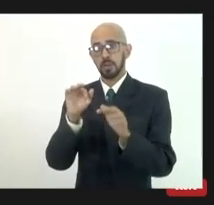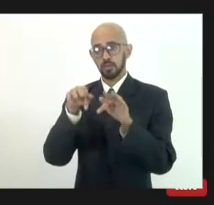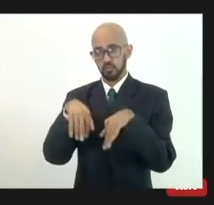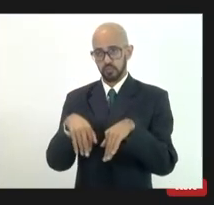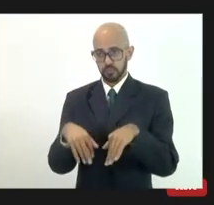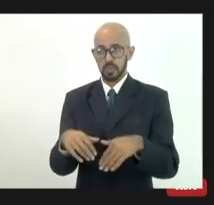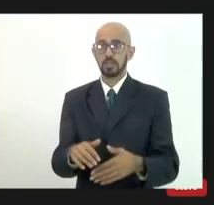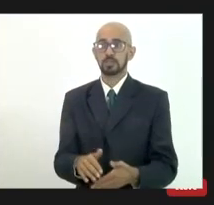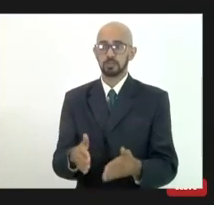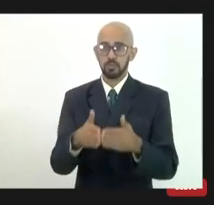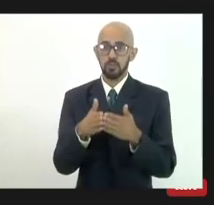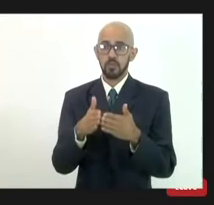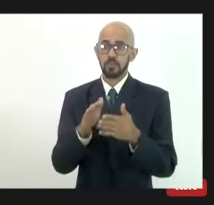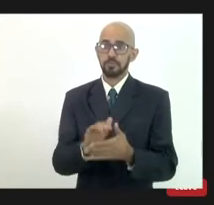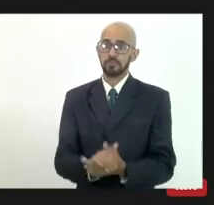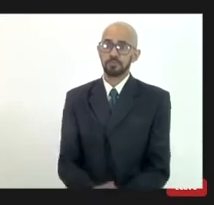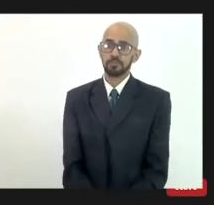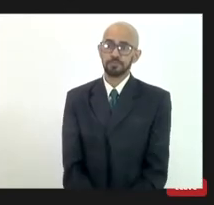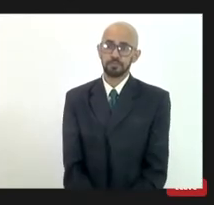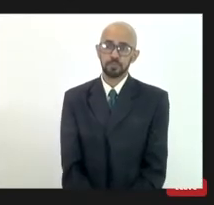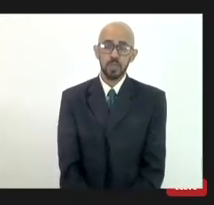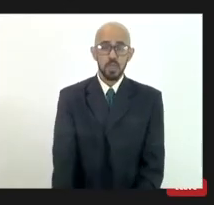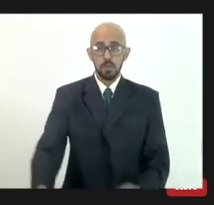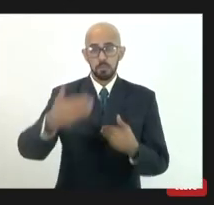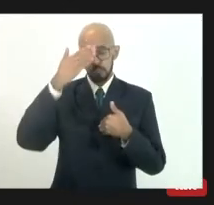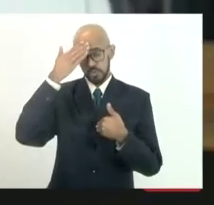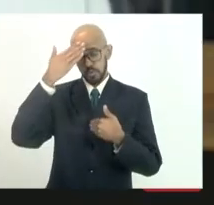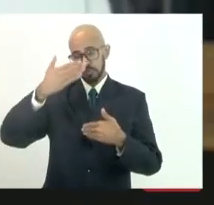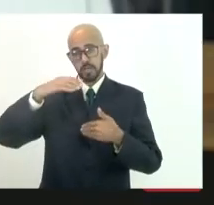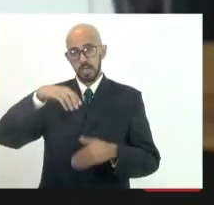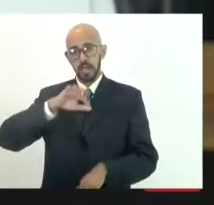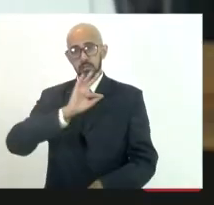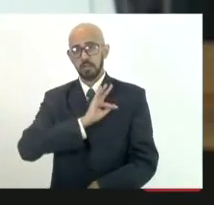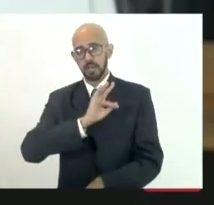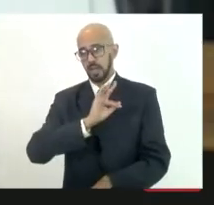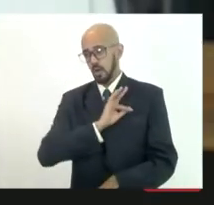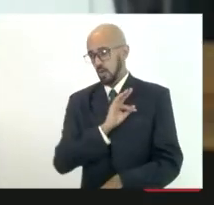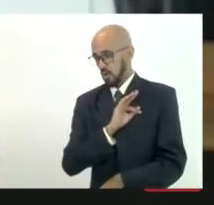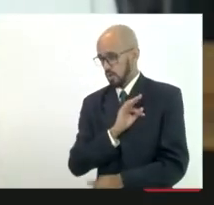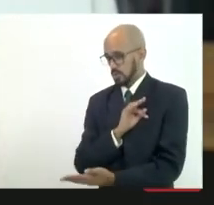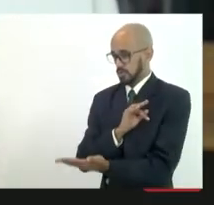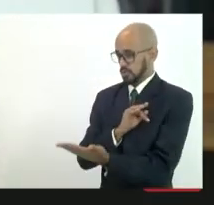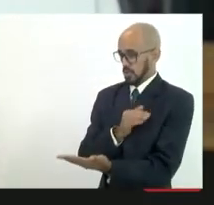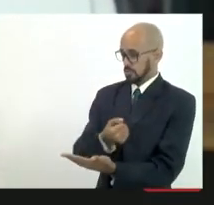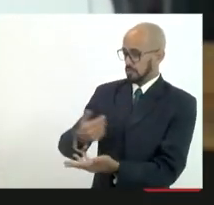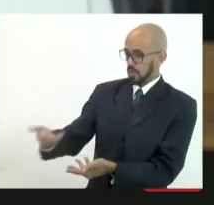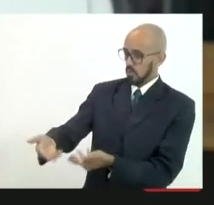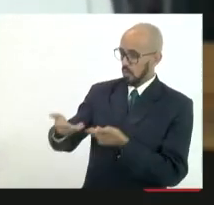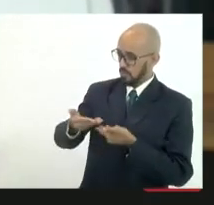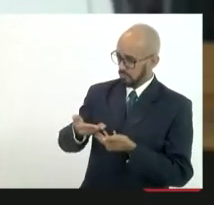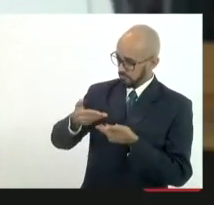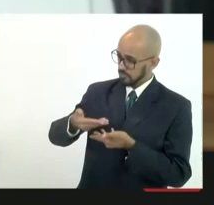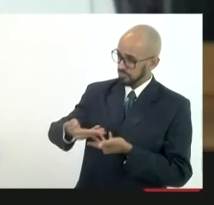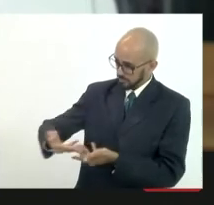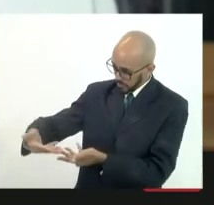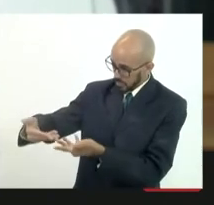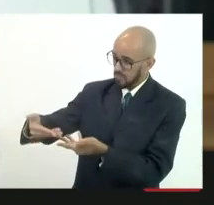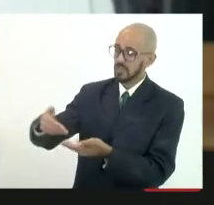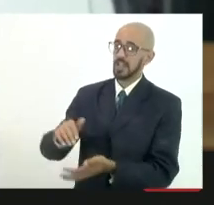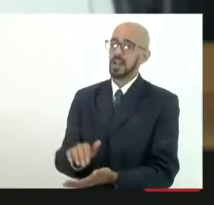finais. Muito obrigado, deputado Marta Rocha, pelo convite. Eu realmente me senti muito